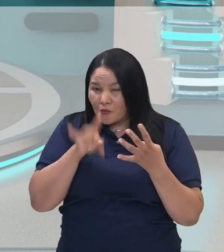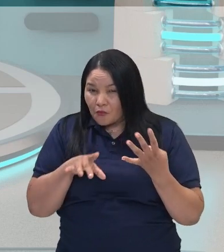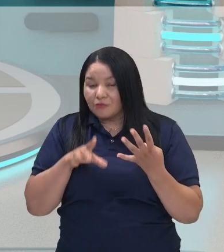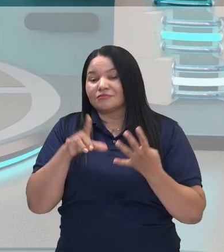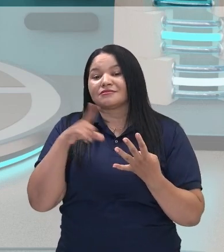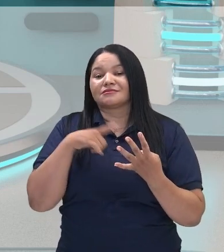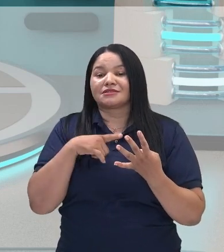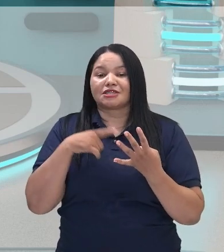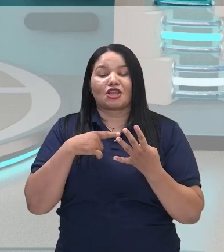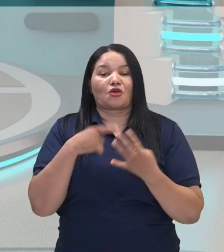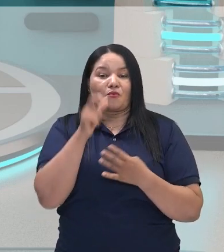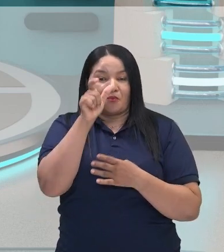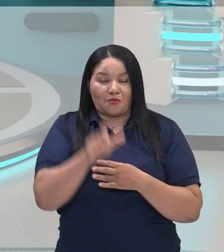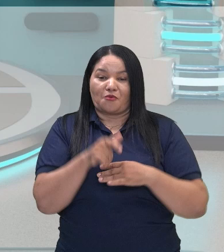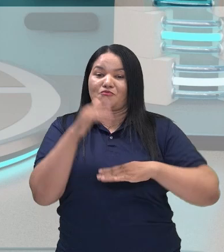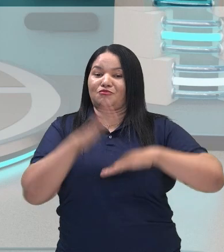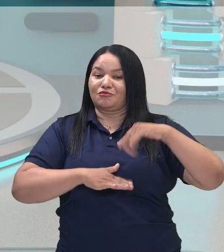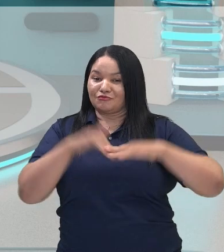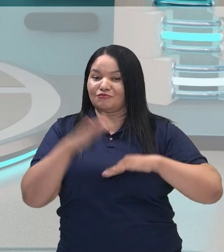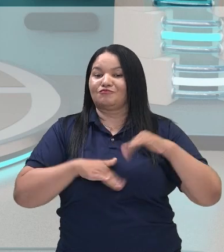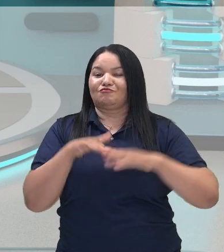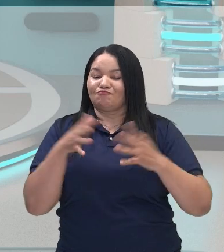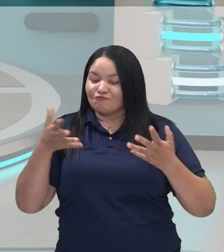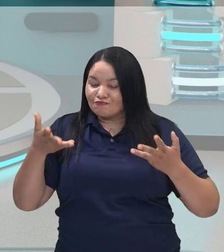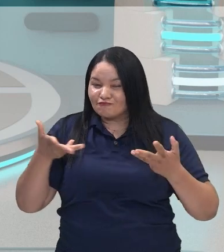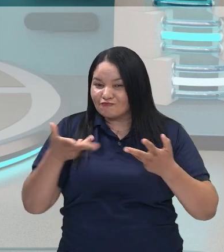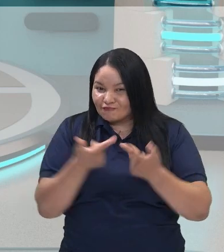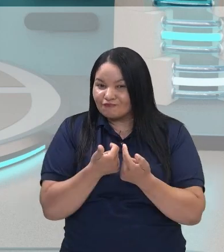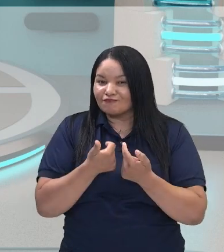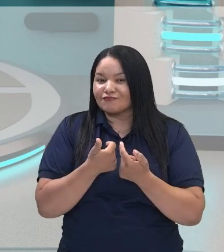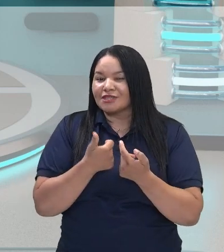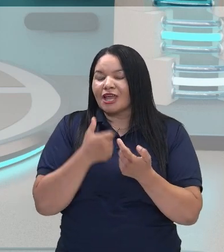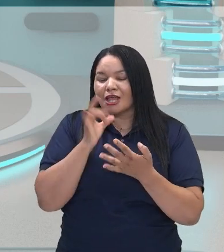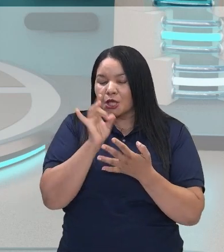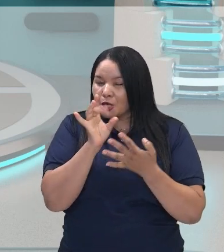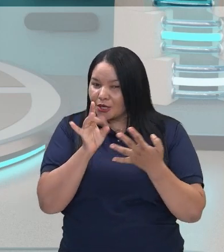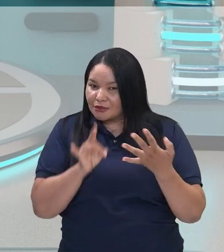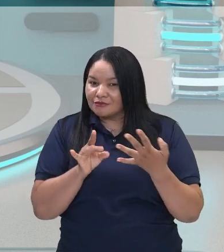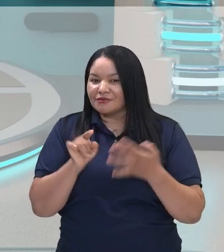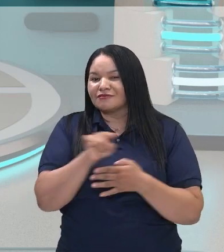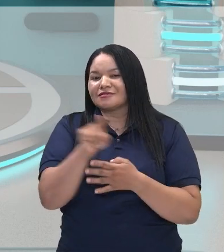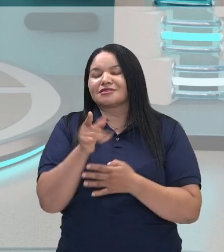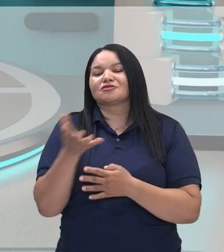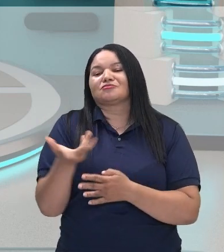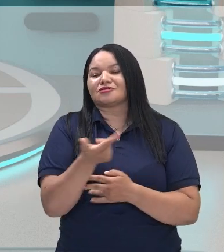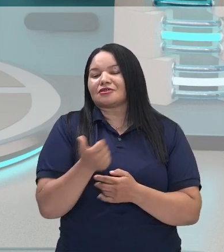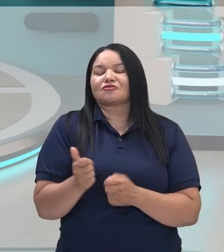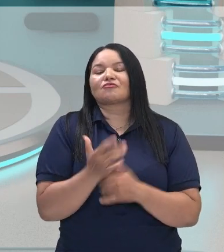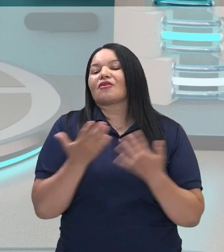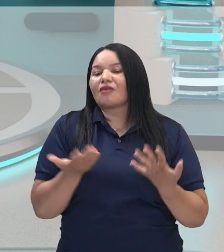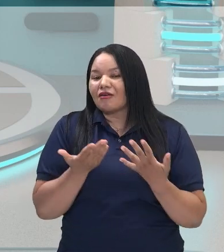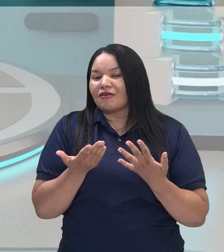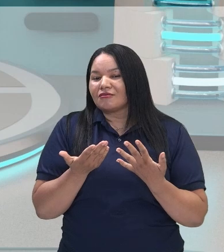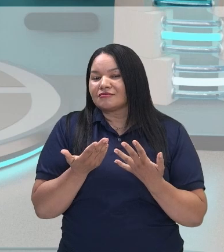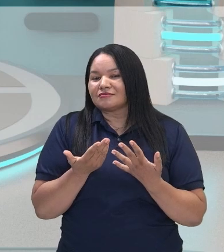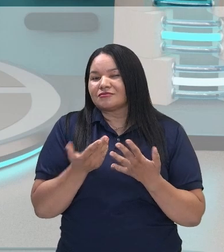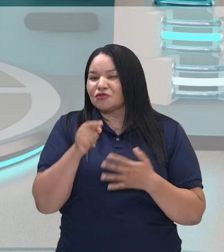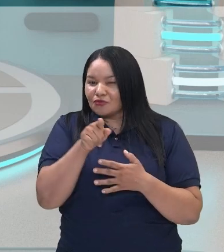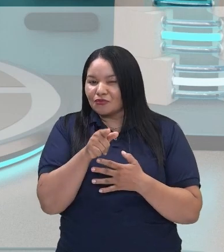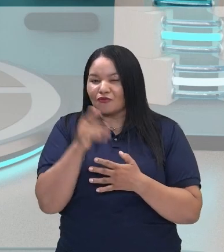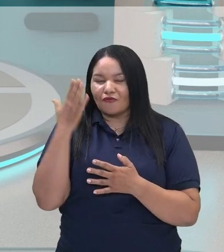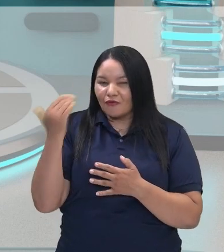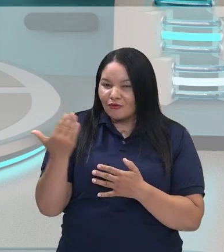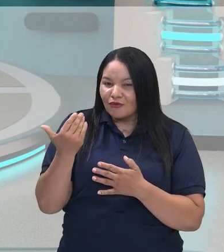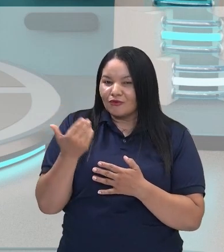existe um profissional que tem essa habilidade. Qual seria a sua habilidade nessa apresentação cênica? Você seria um ator,